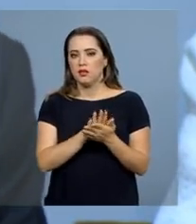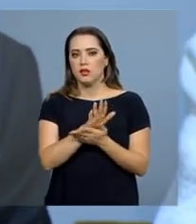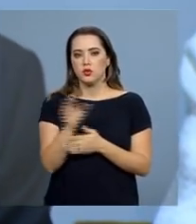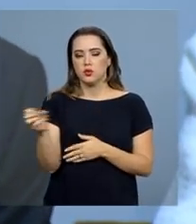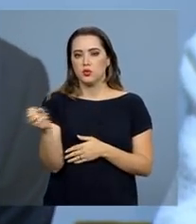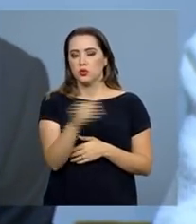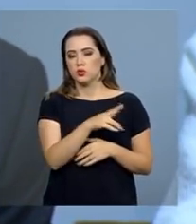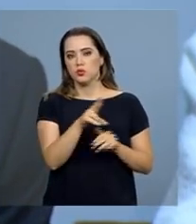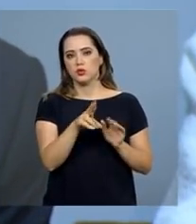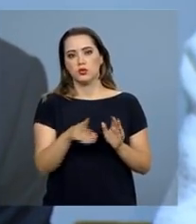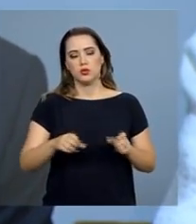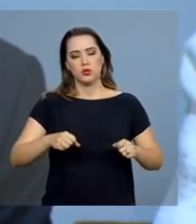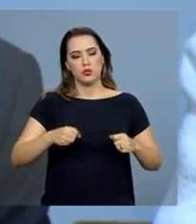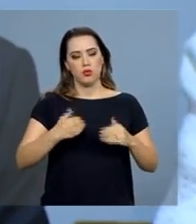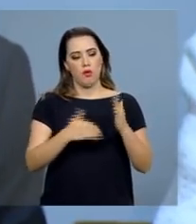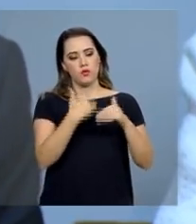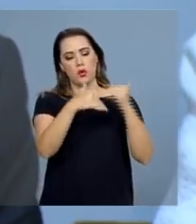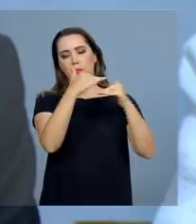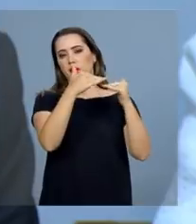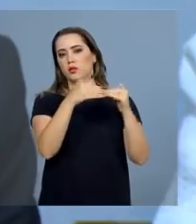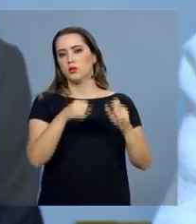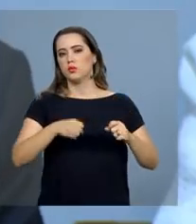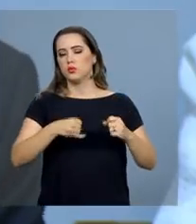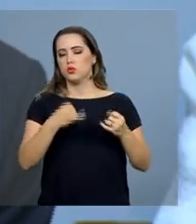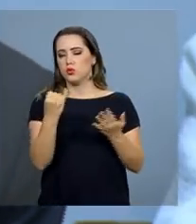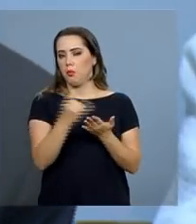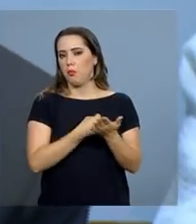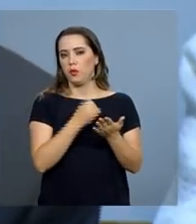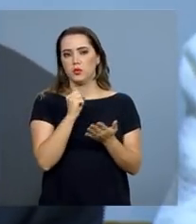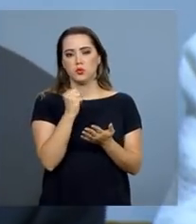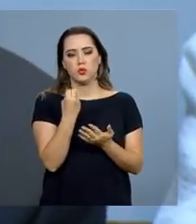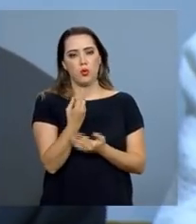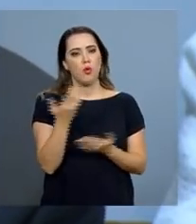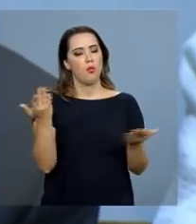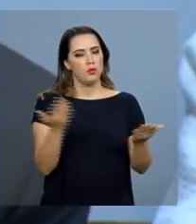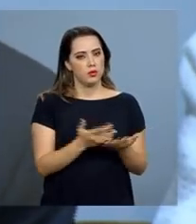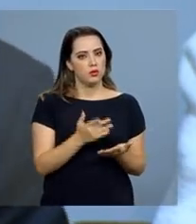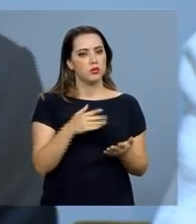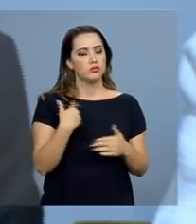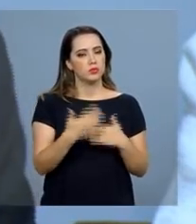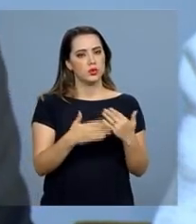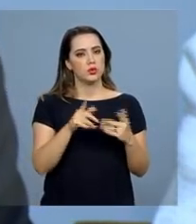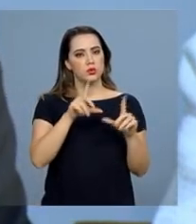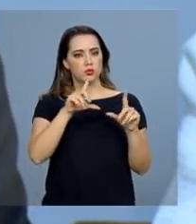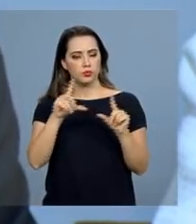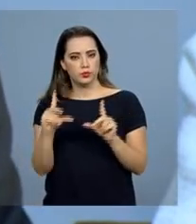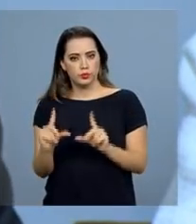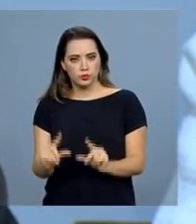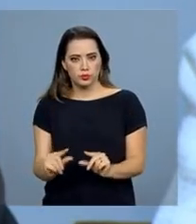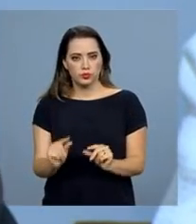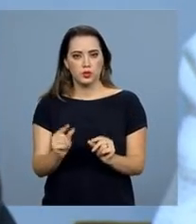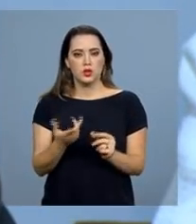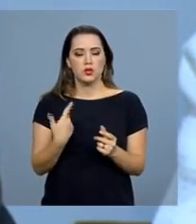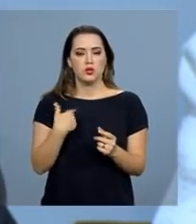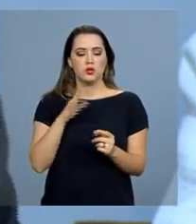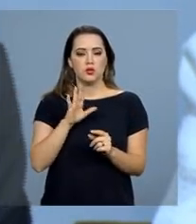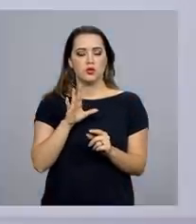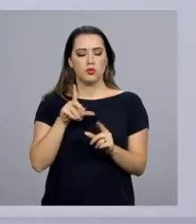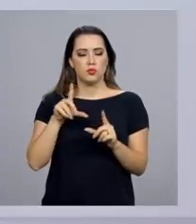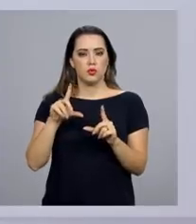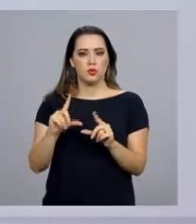de aumento de impostos ou neste momento ainda de redução de benefício